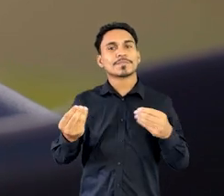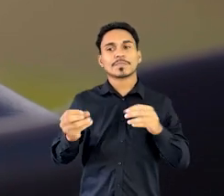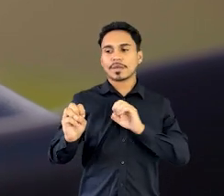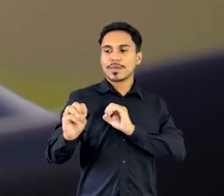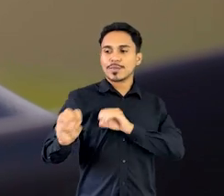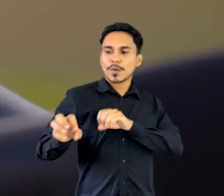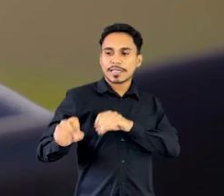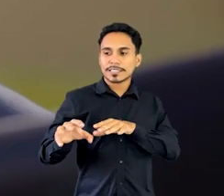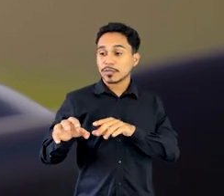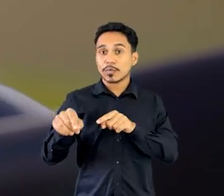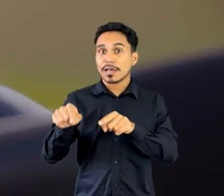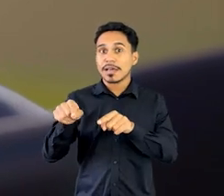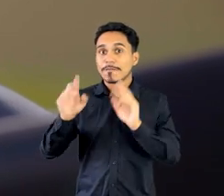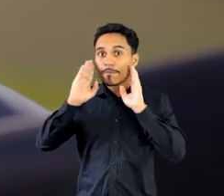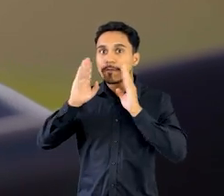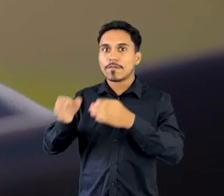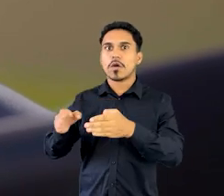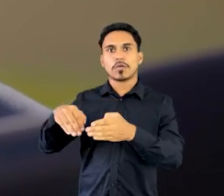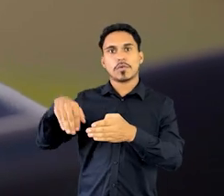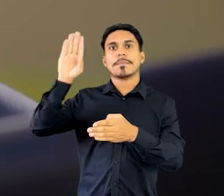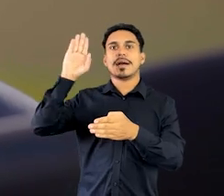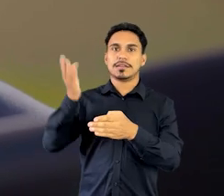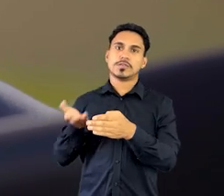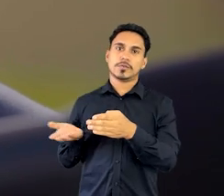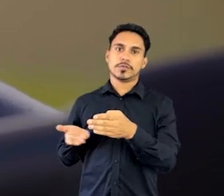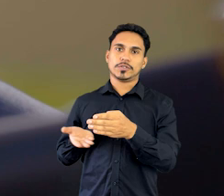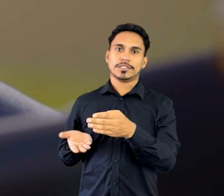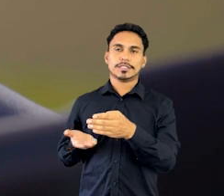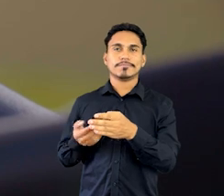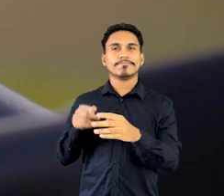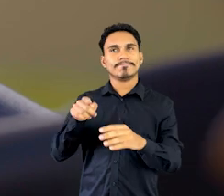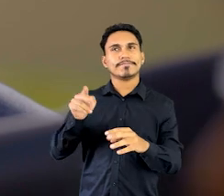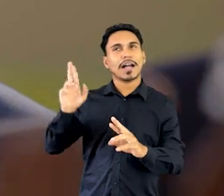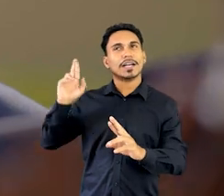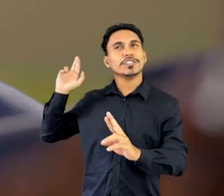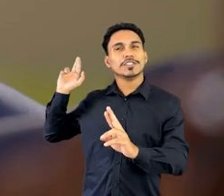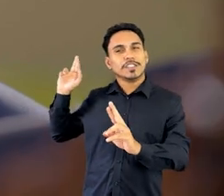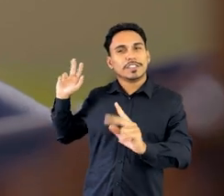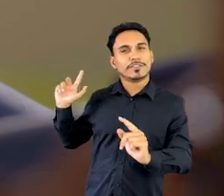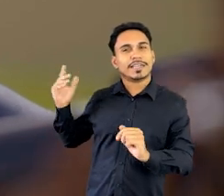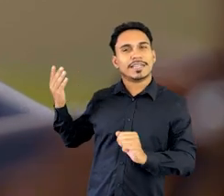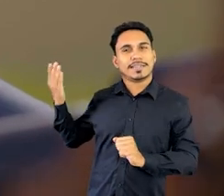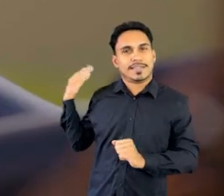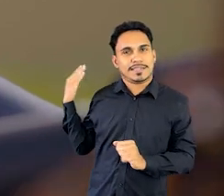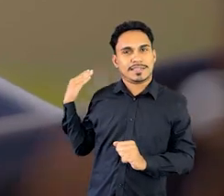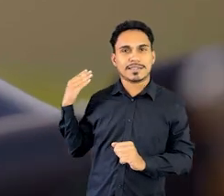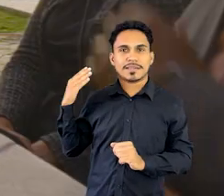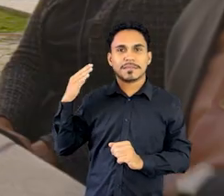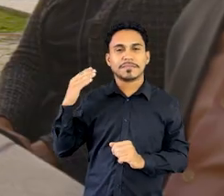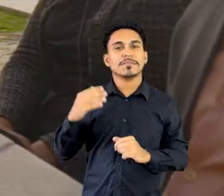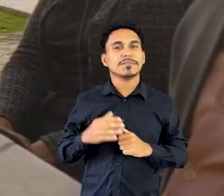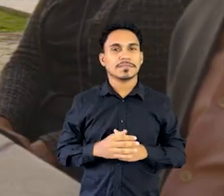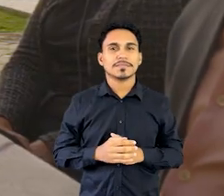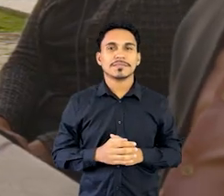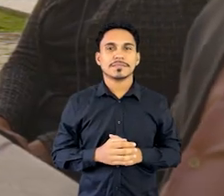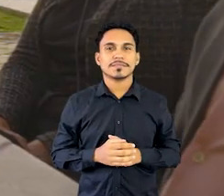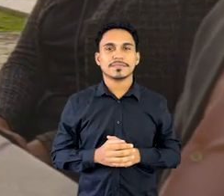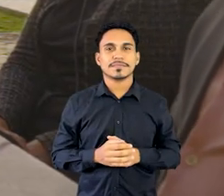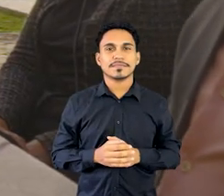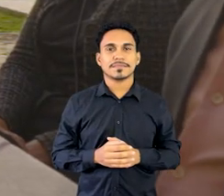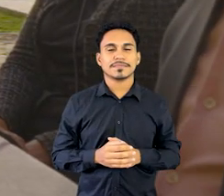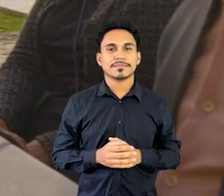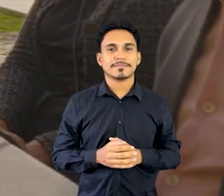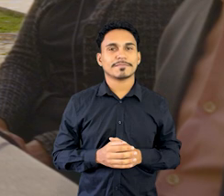chave hoje trouxe a educação para o centro do debate eu acho que talvez seja a grande diferença para citar aqui pro nosso